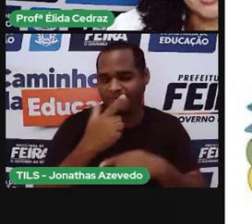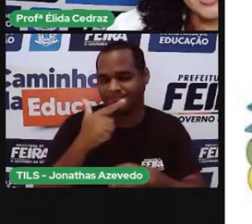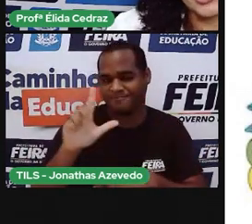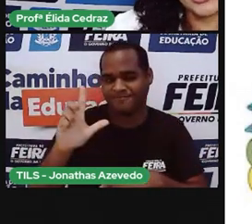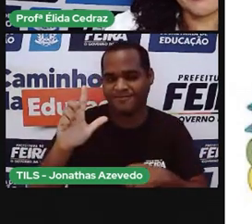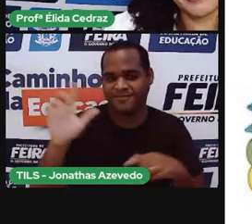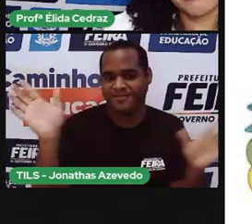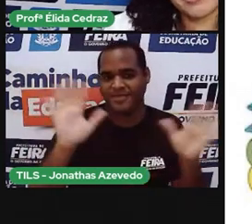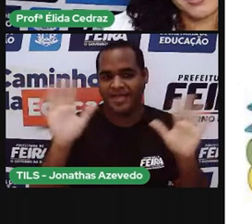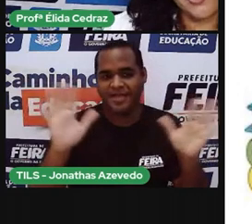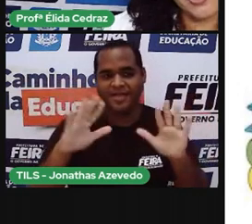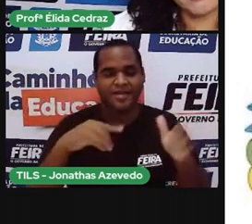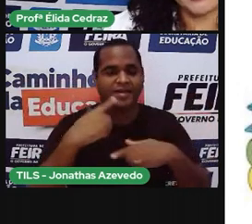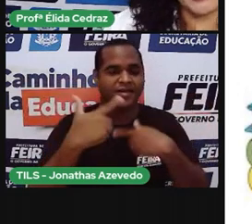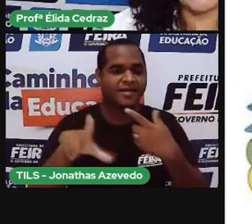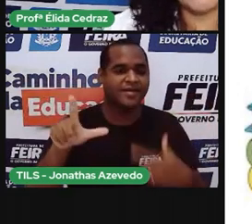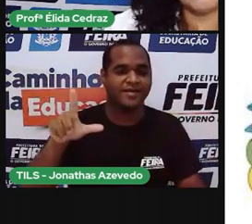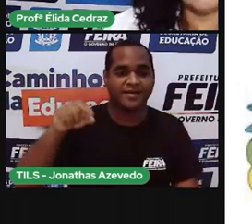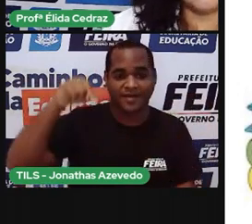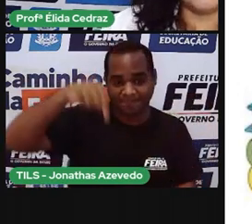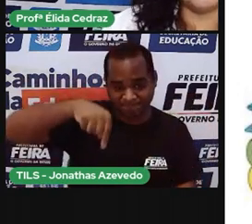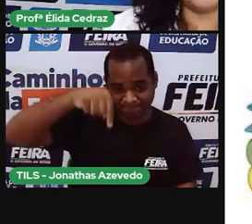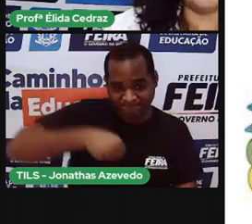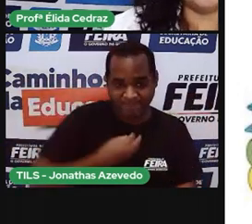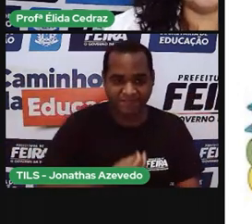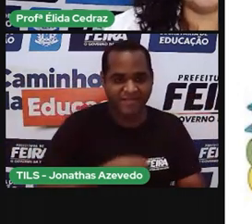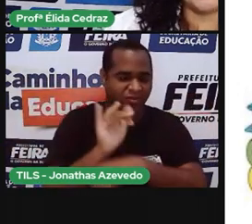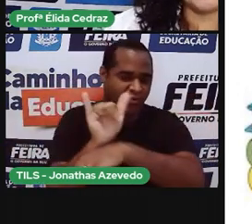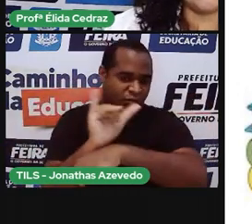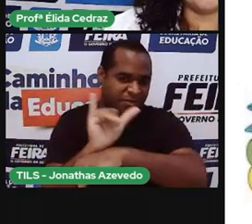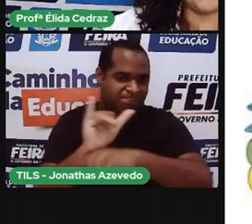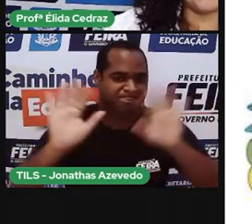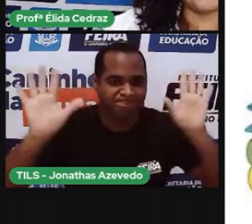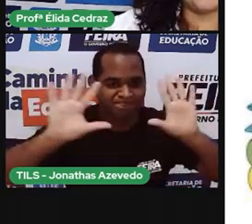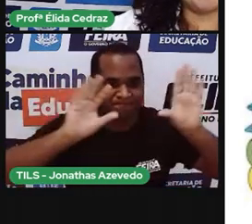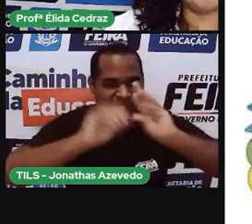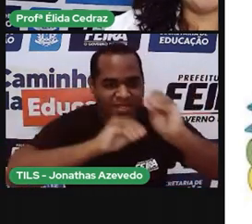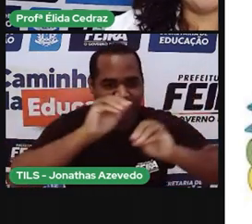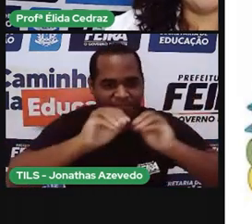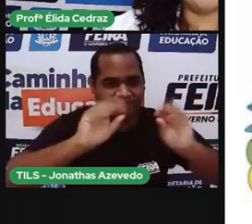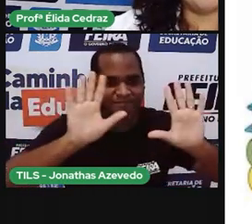a próxima aula e a gente aguarda você, ó, aqui no YouTube. Beijão!